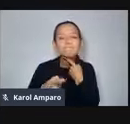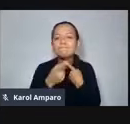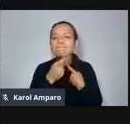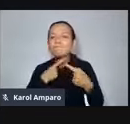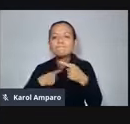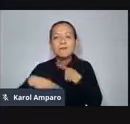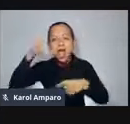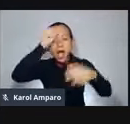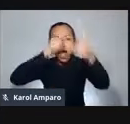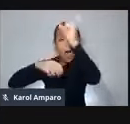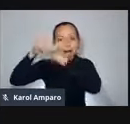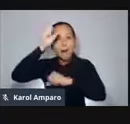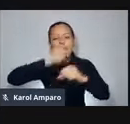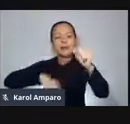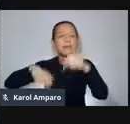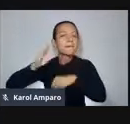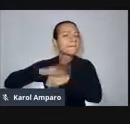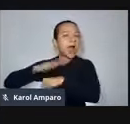mais ainda.